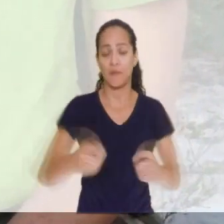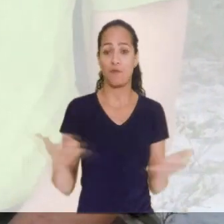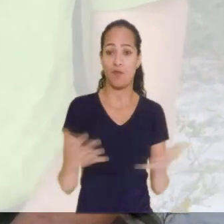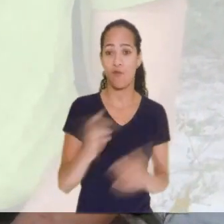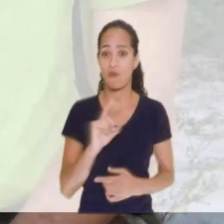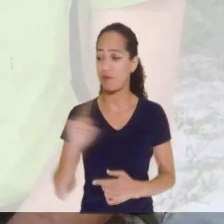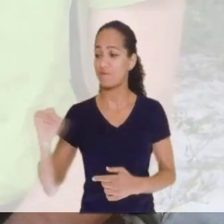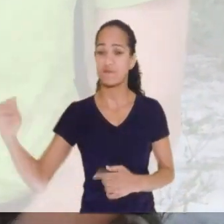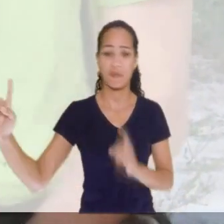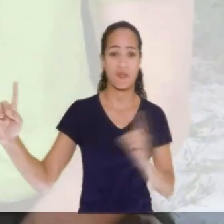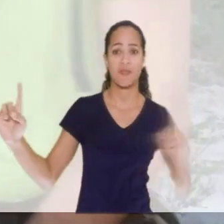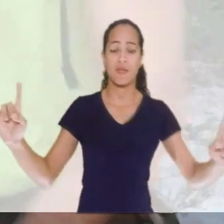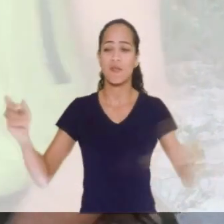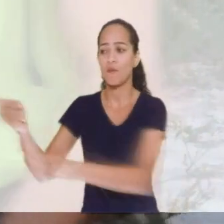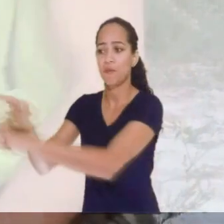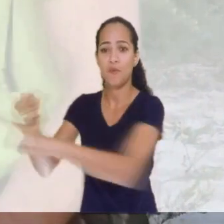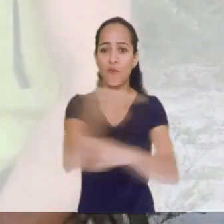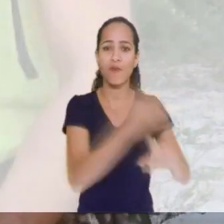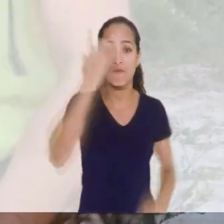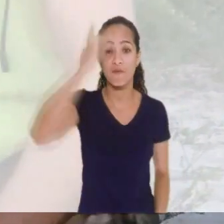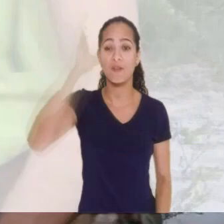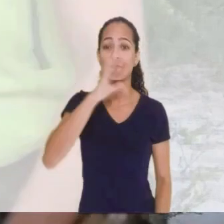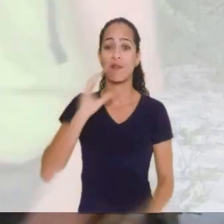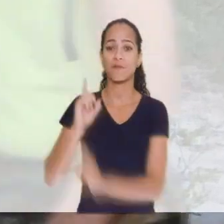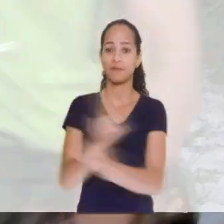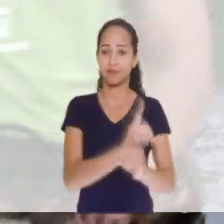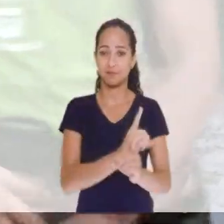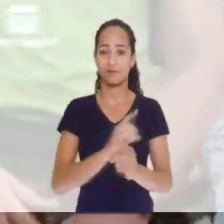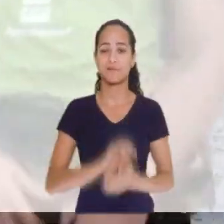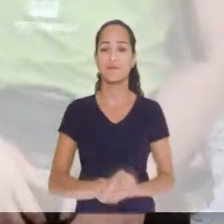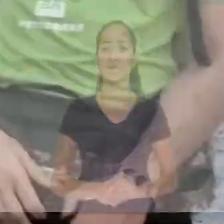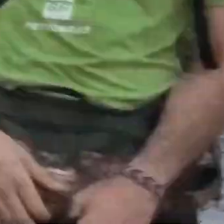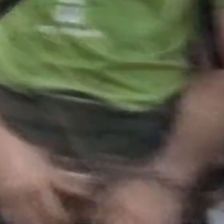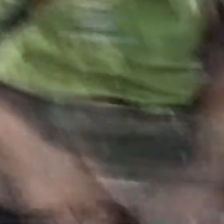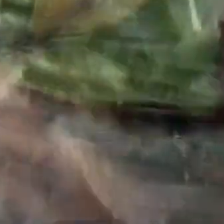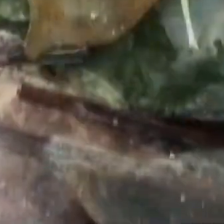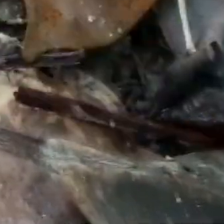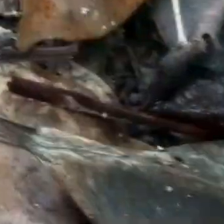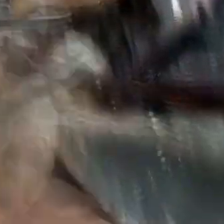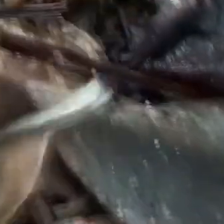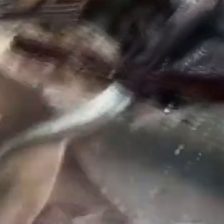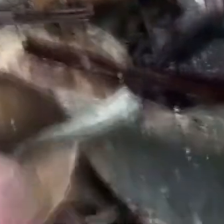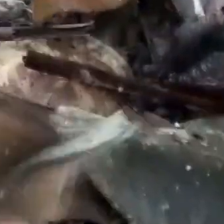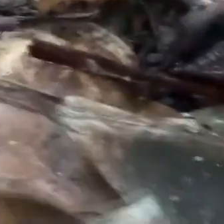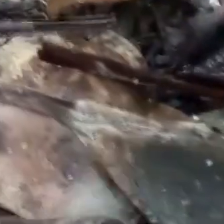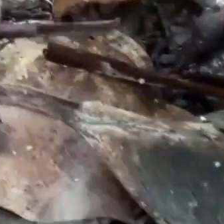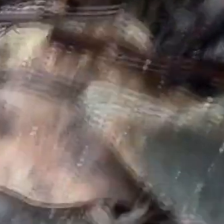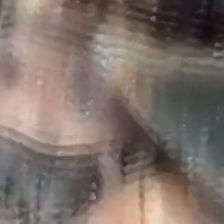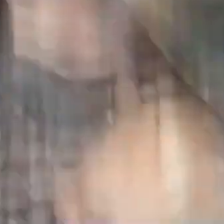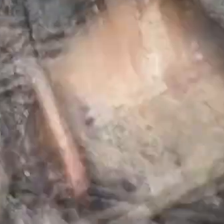pra achar ainda. Valeu, valeu, Pedrão. Valeu. Vamos lá, cada um pra um ponto pra gente espalhar e ter mais chance de achar.